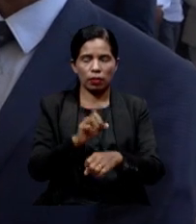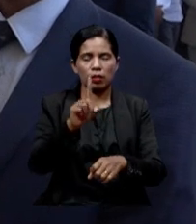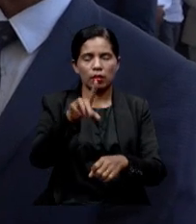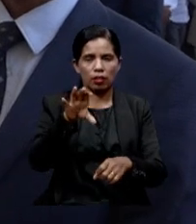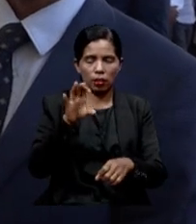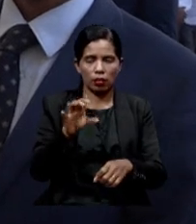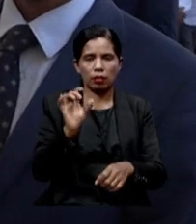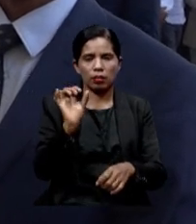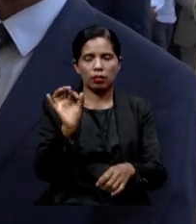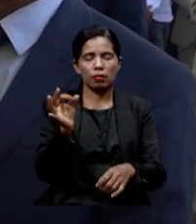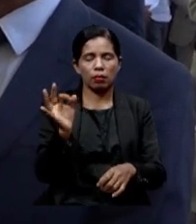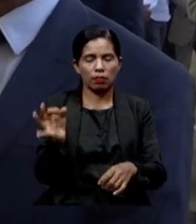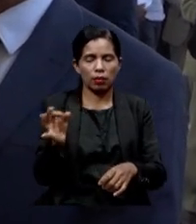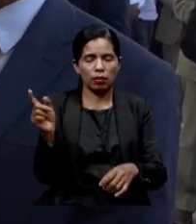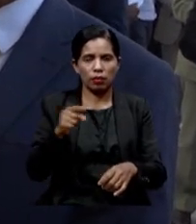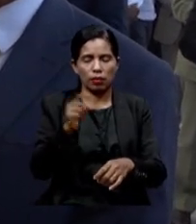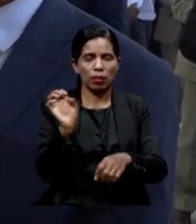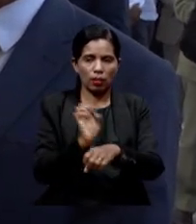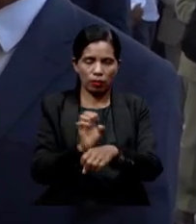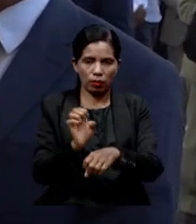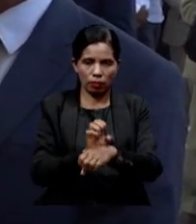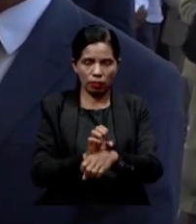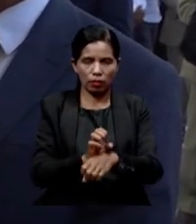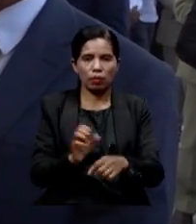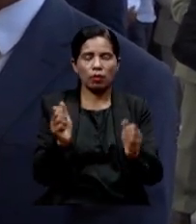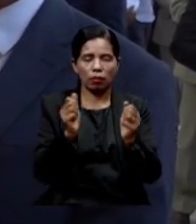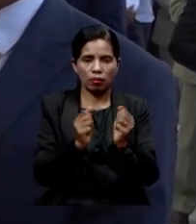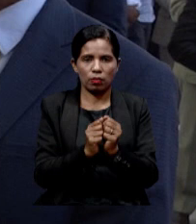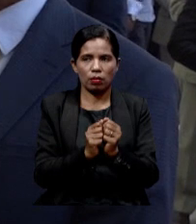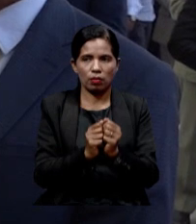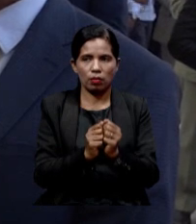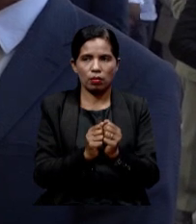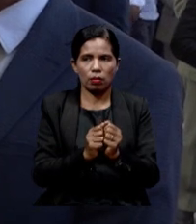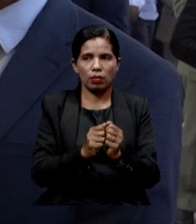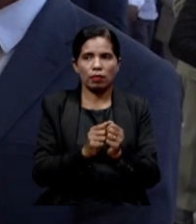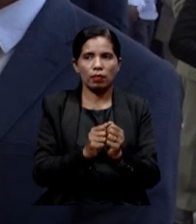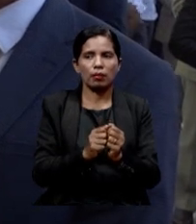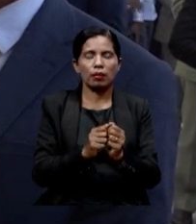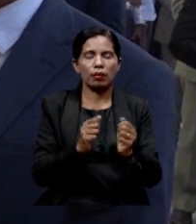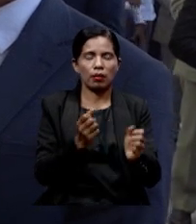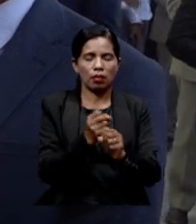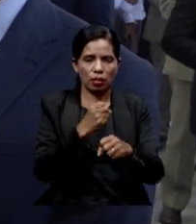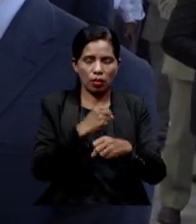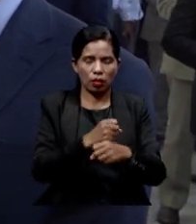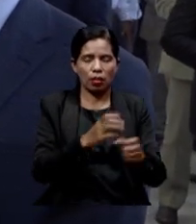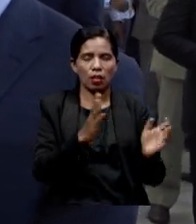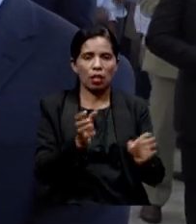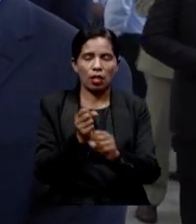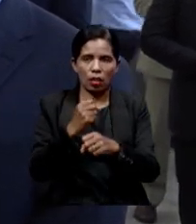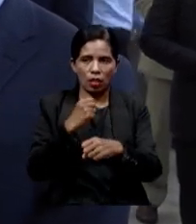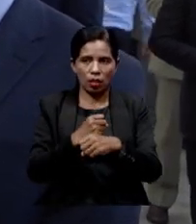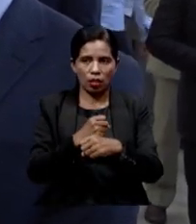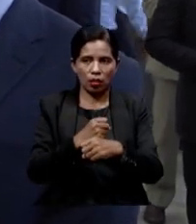pessoas. Economia regional, né? O PIB, né? Produto interno bruto conjunto,